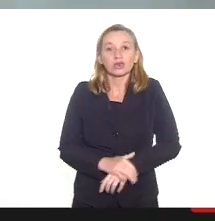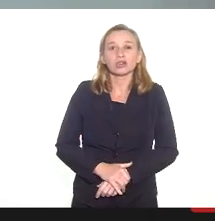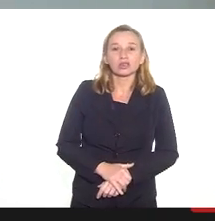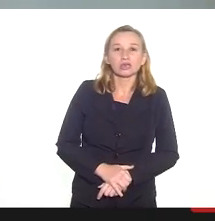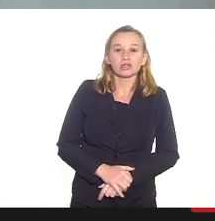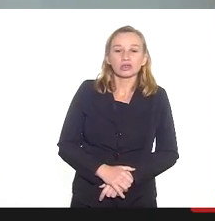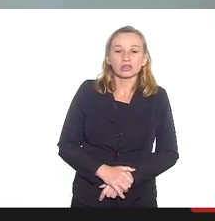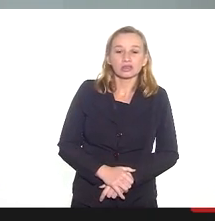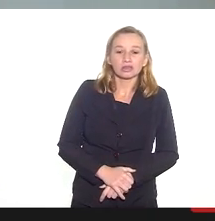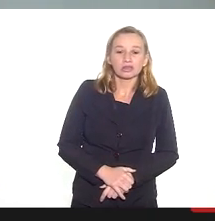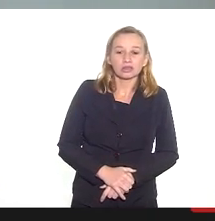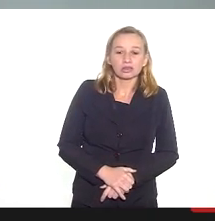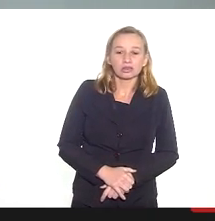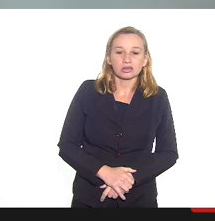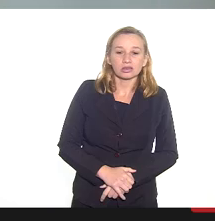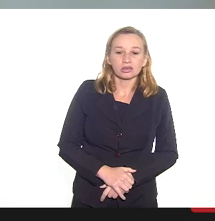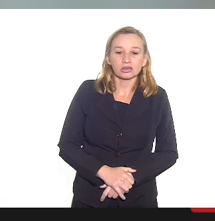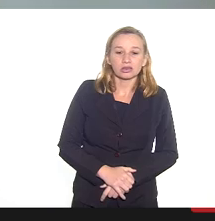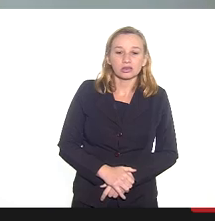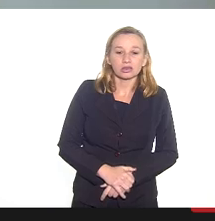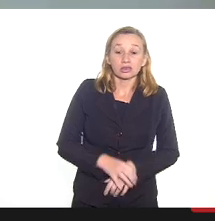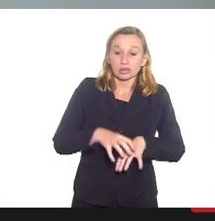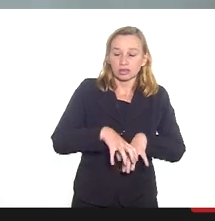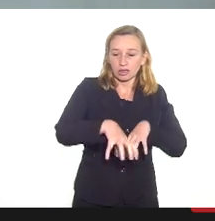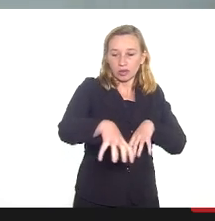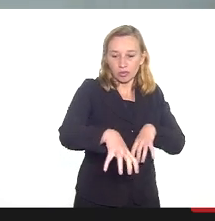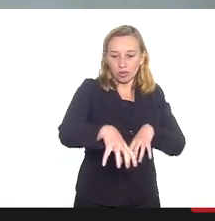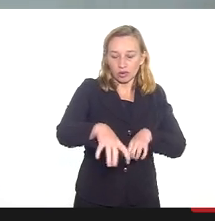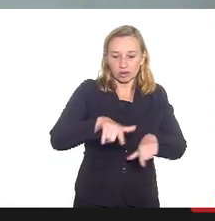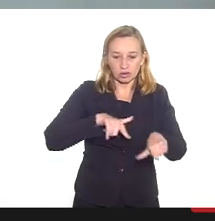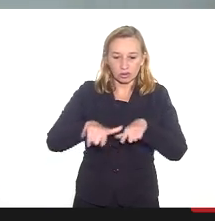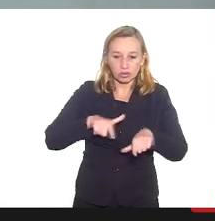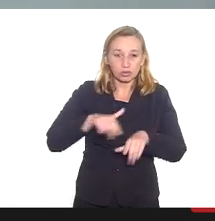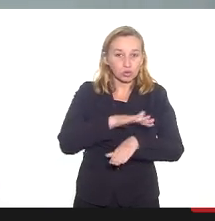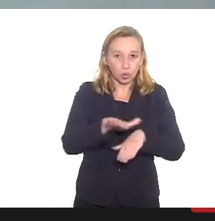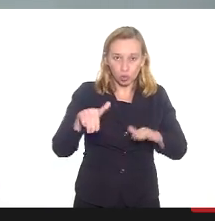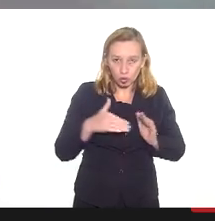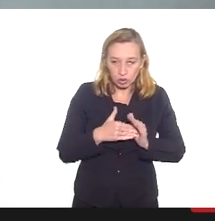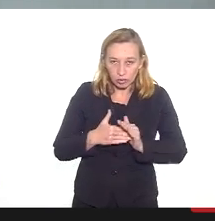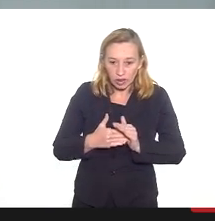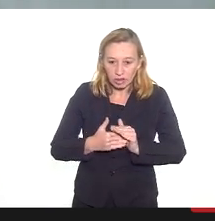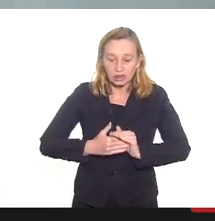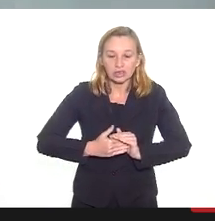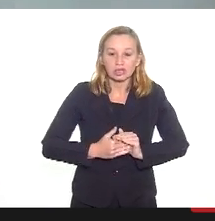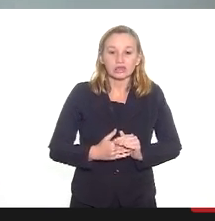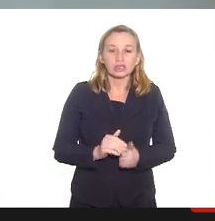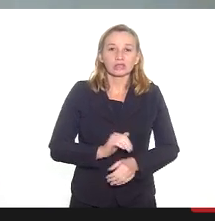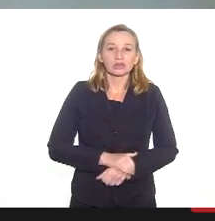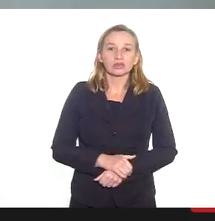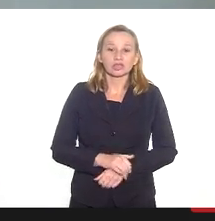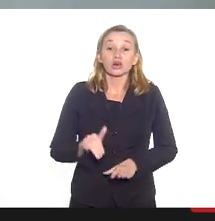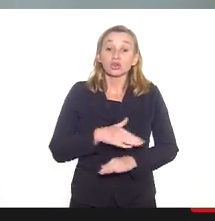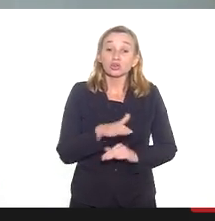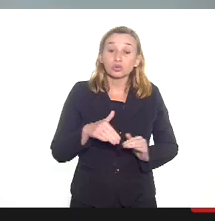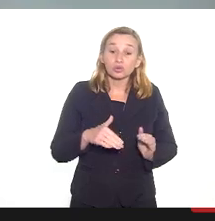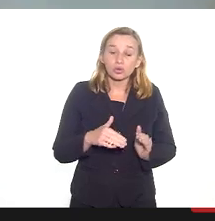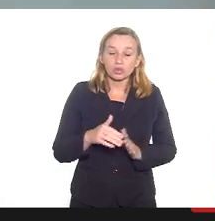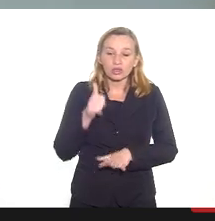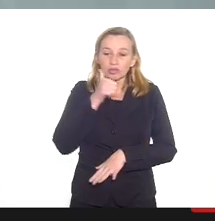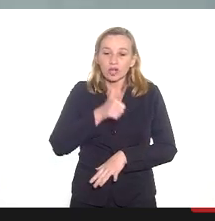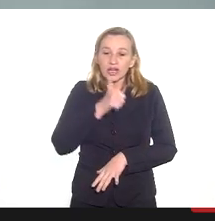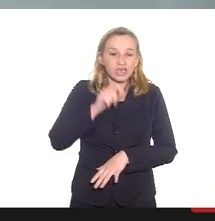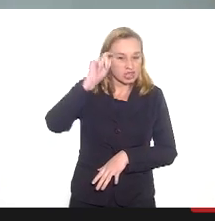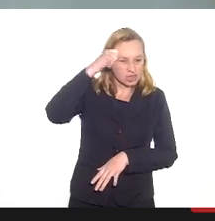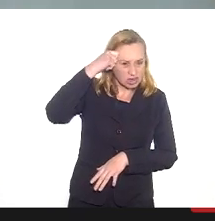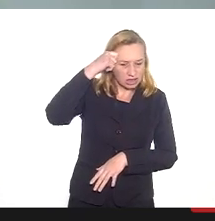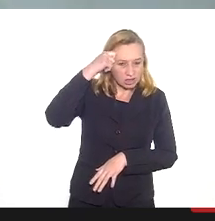estamos, por enquanto, ainda remotamente fazendo todo esse trabalho, e entre todas estão as mulheres negras,